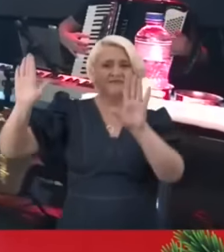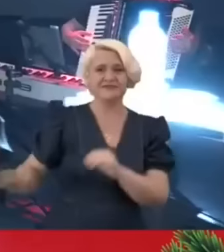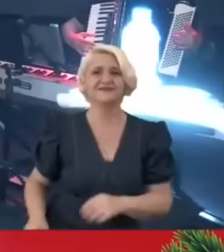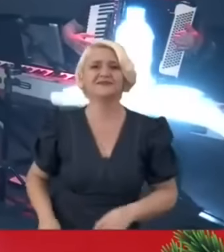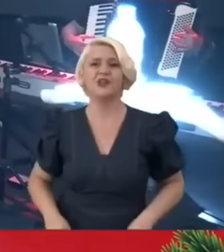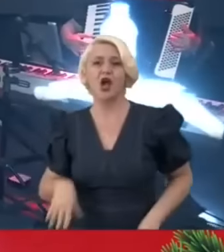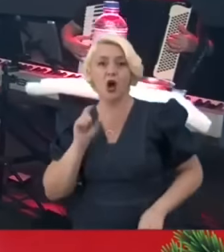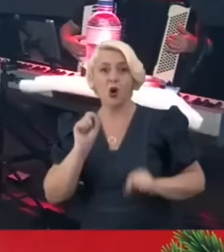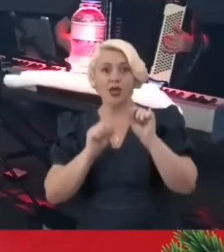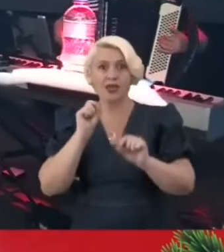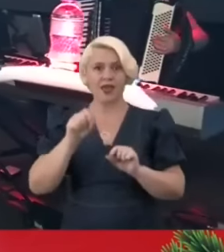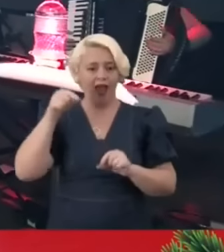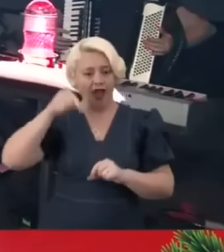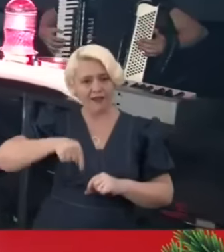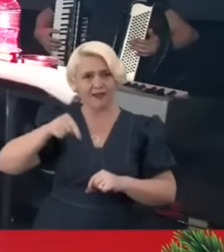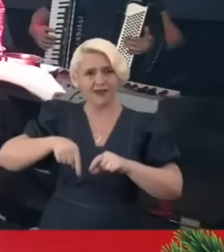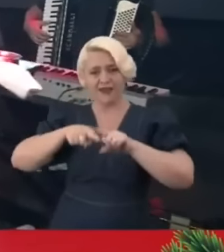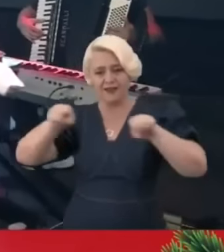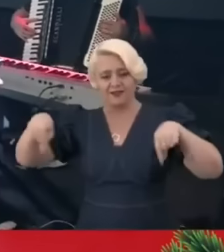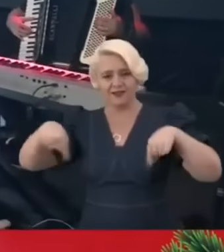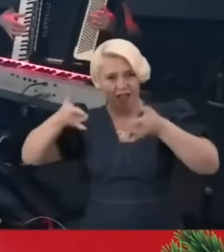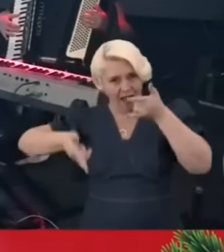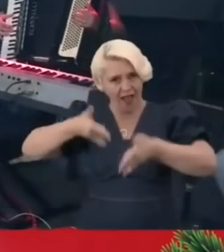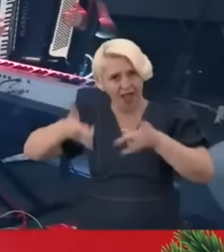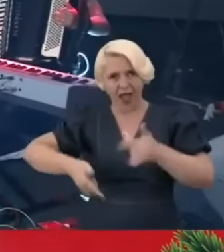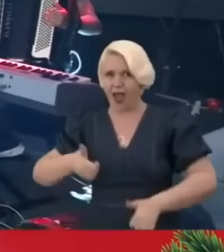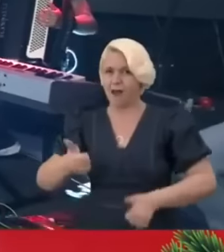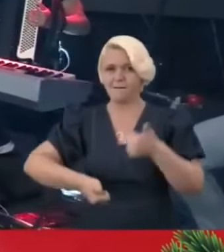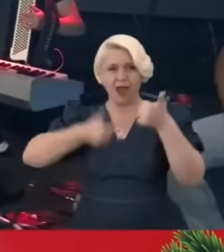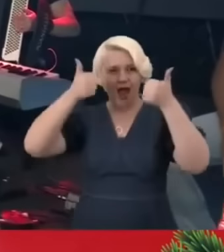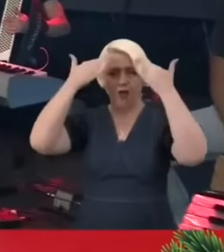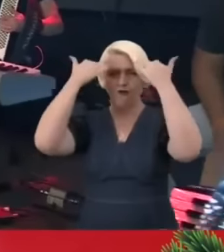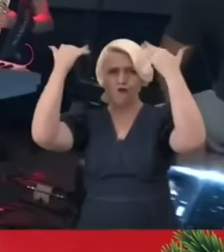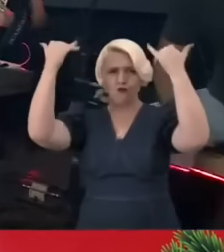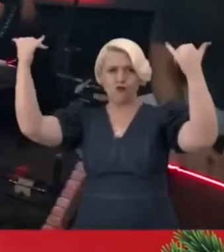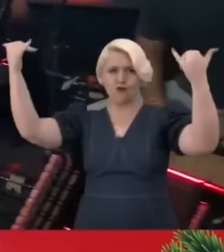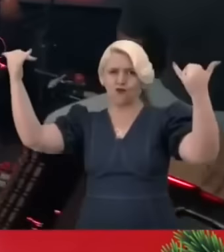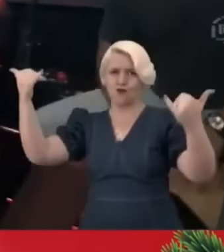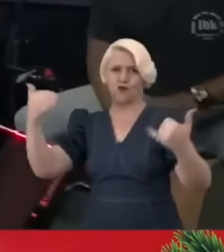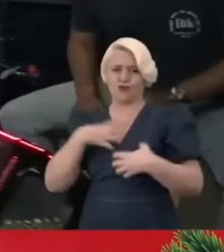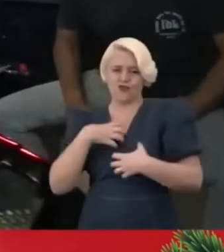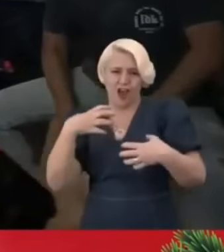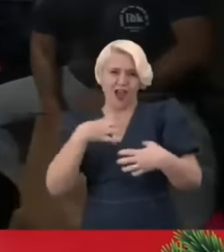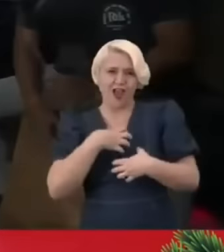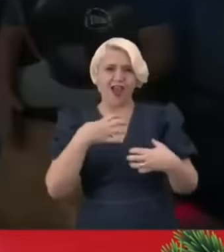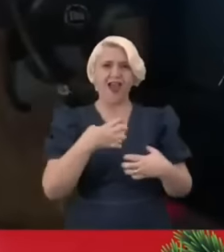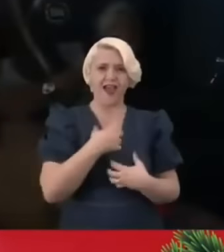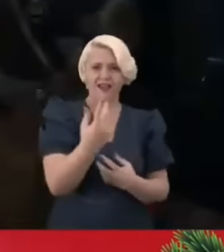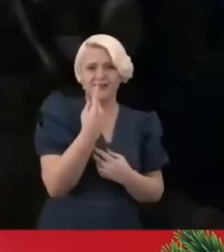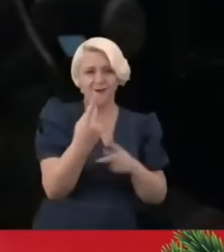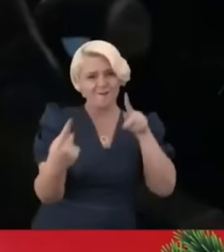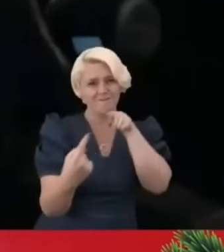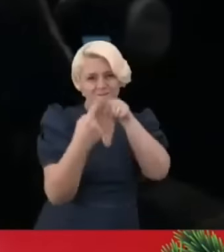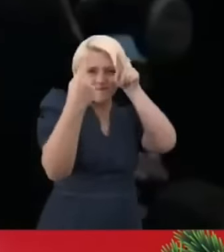O que vale é que aqui na cama sua melhor versão tá deitada comigo.